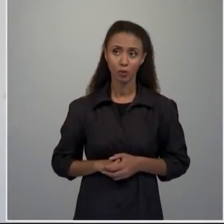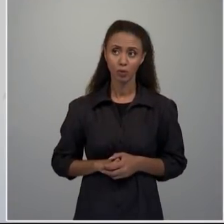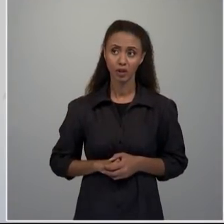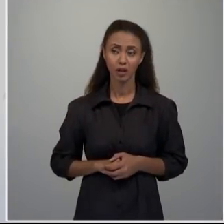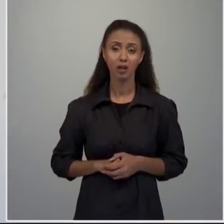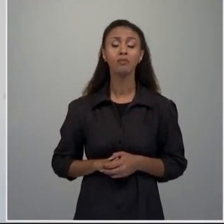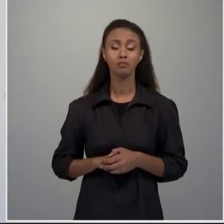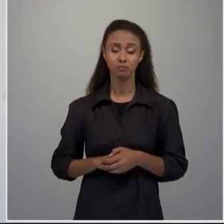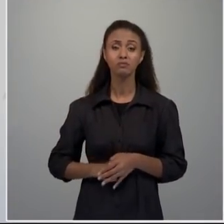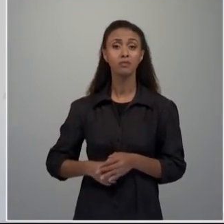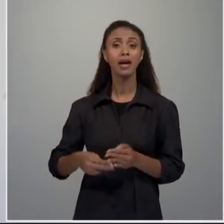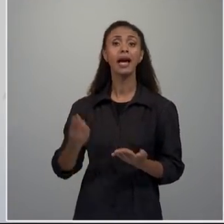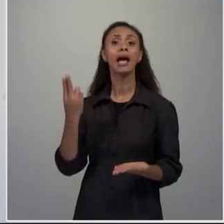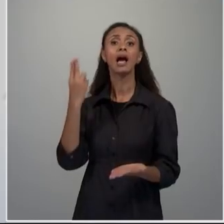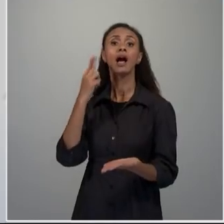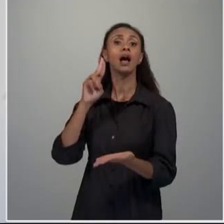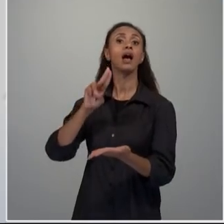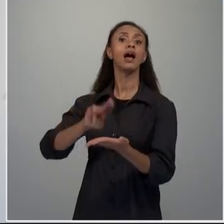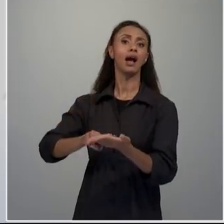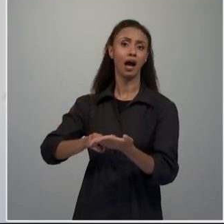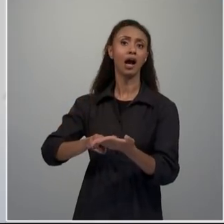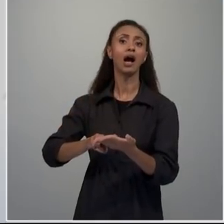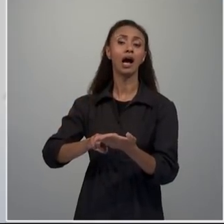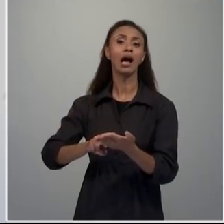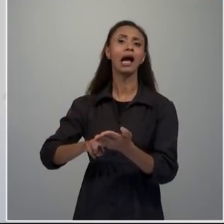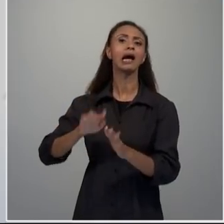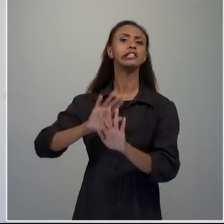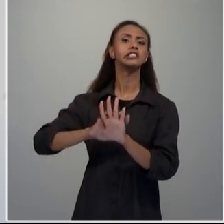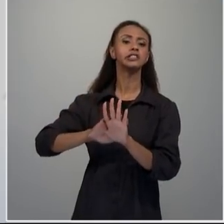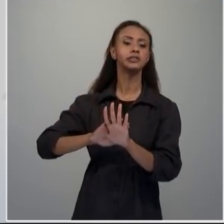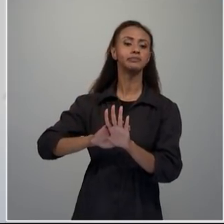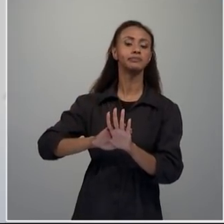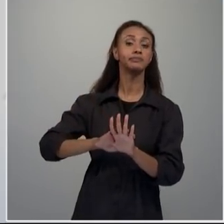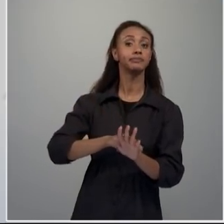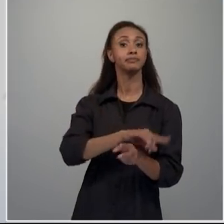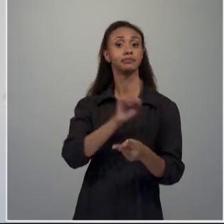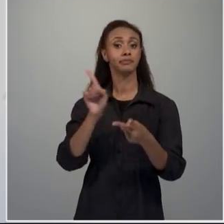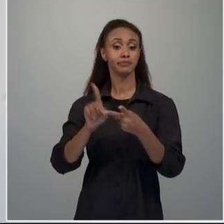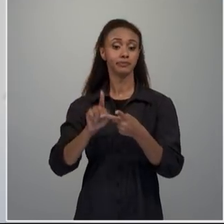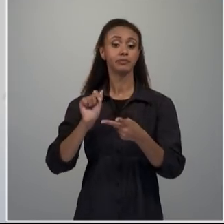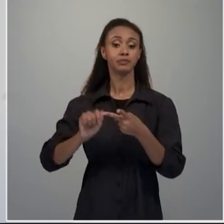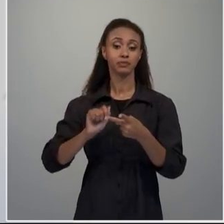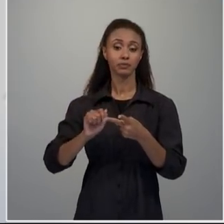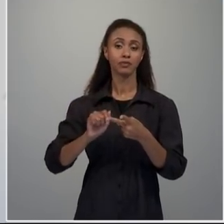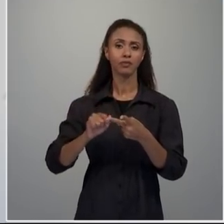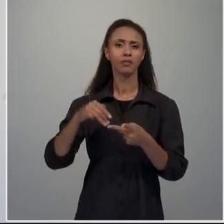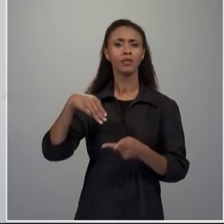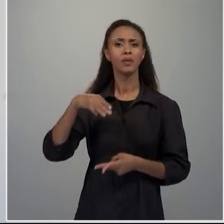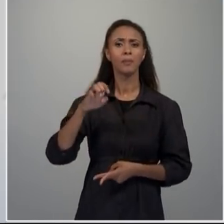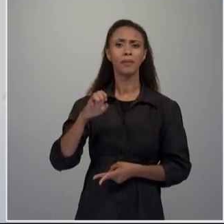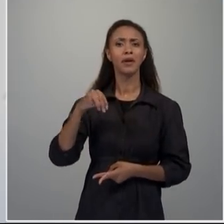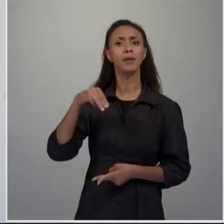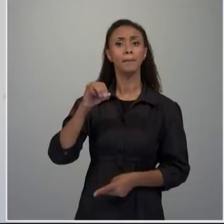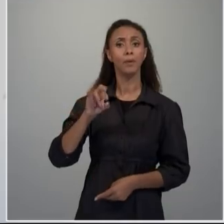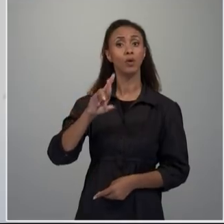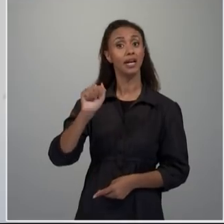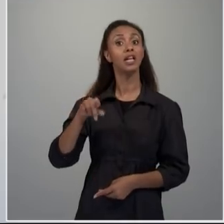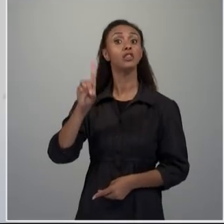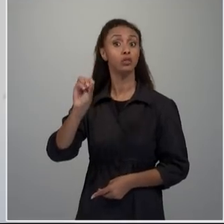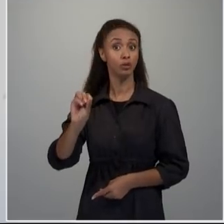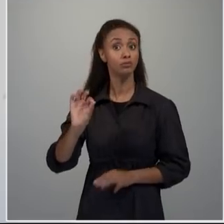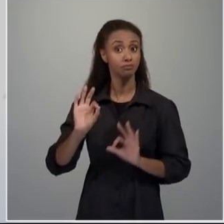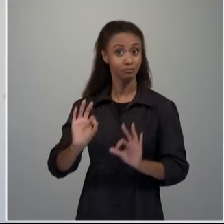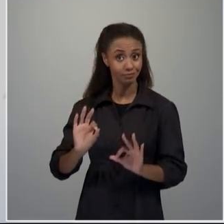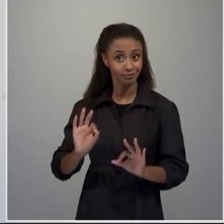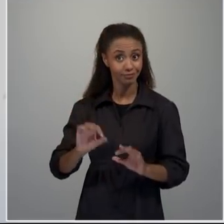carta de intenções aí você vai ter um memorandum of brevemente tac o memorando que você vai a gente vai trabalhar você vai